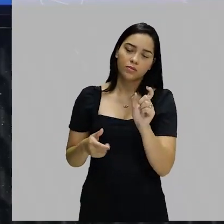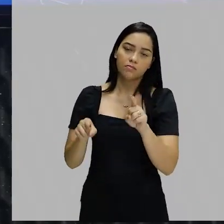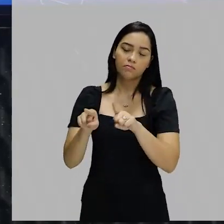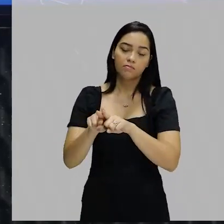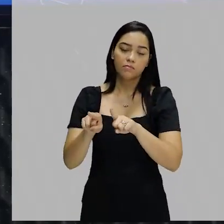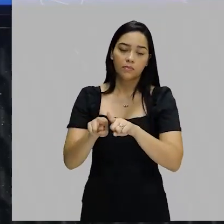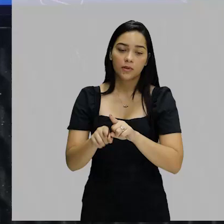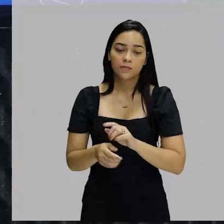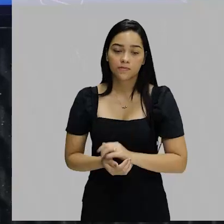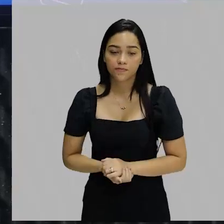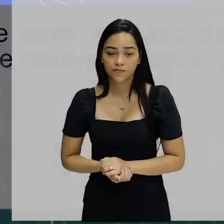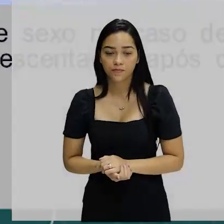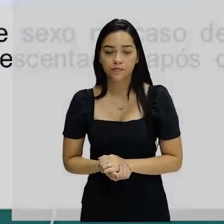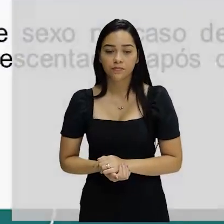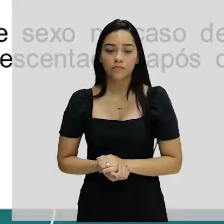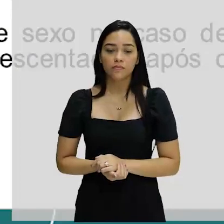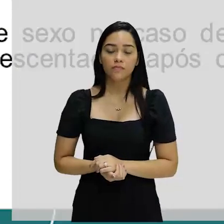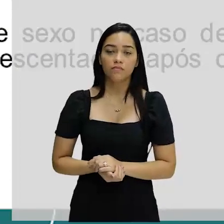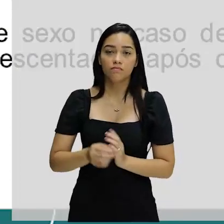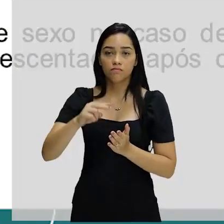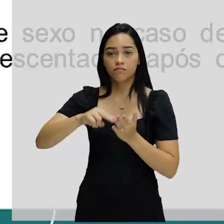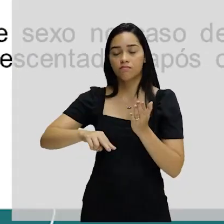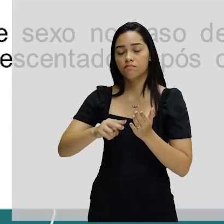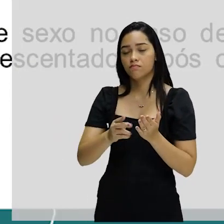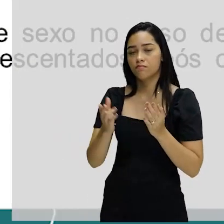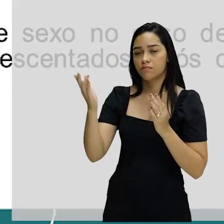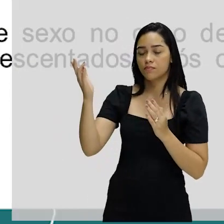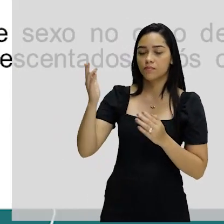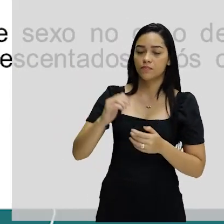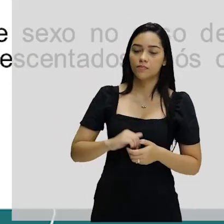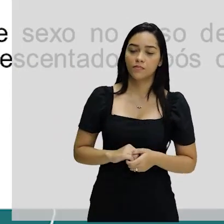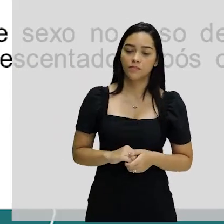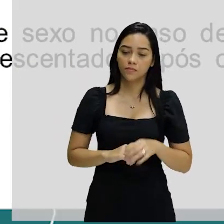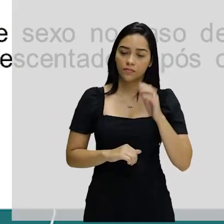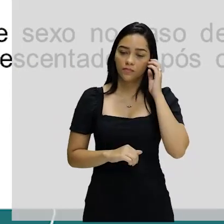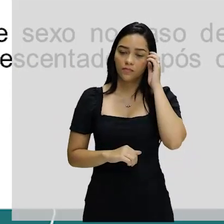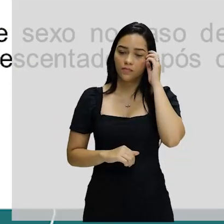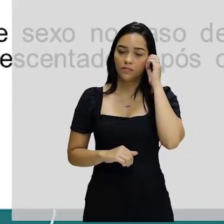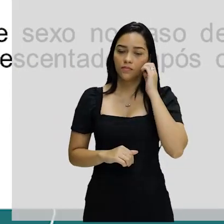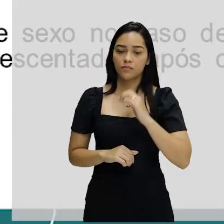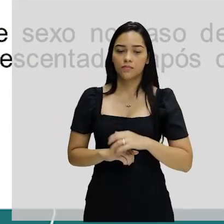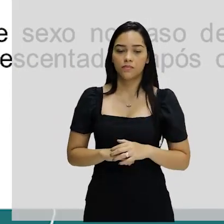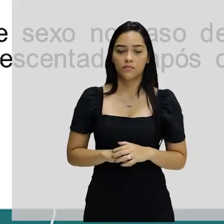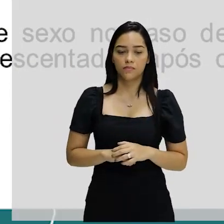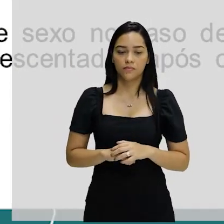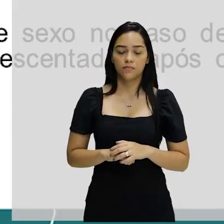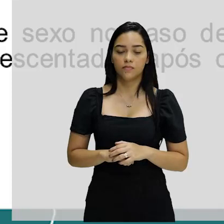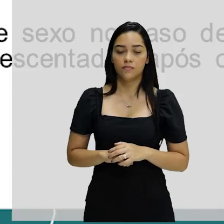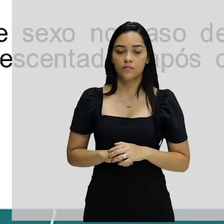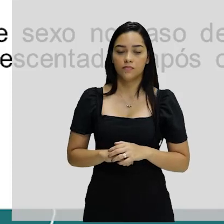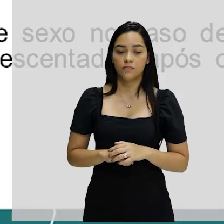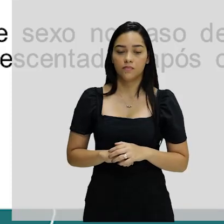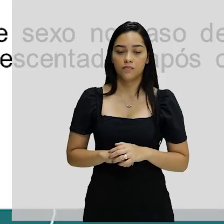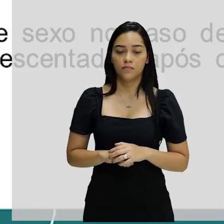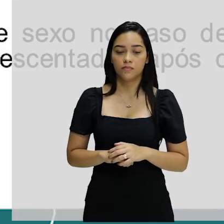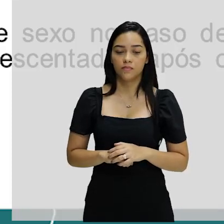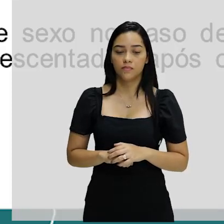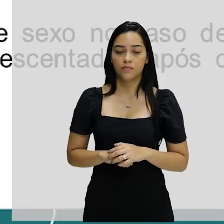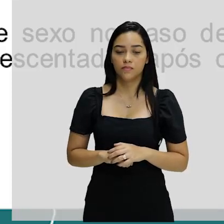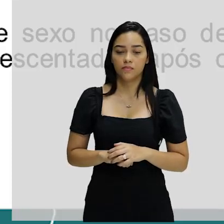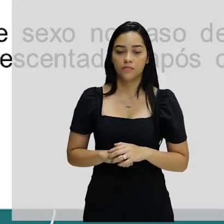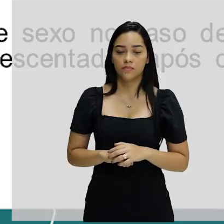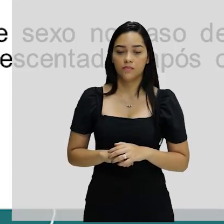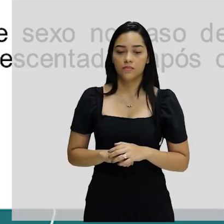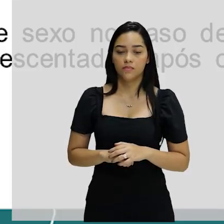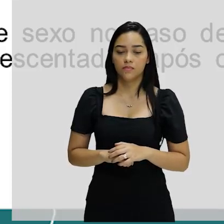também. Os substantivos de único gênero, que nomeiam animais, são conhecidos como epiceno. Por exemplo, a